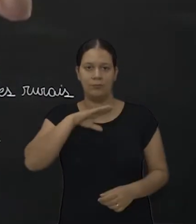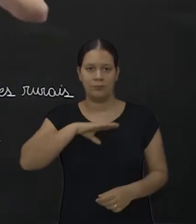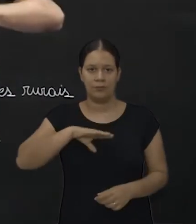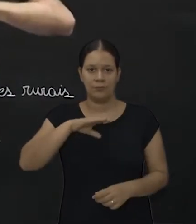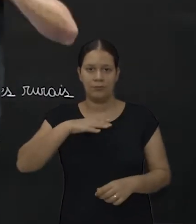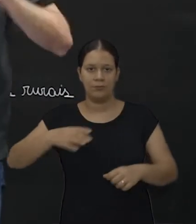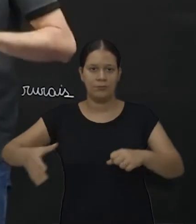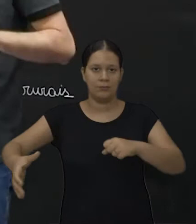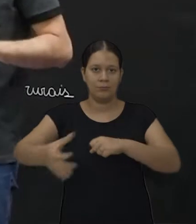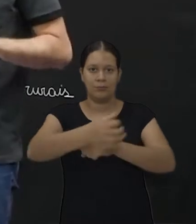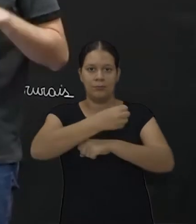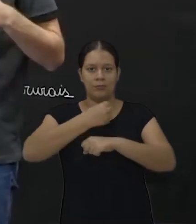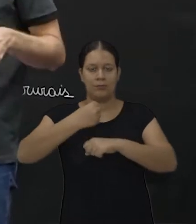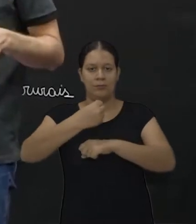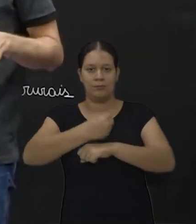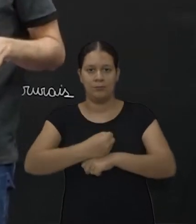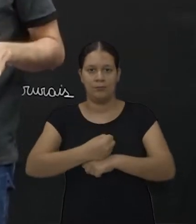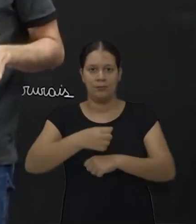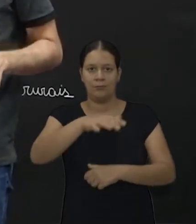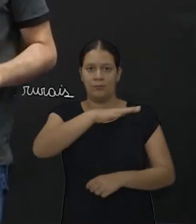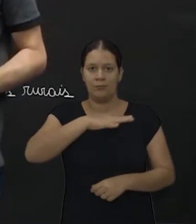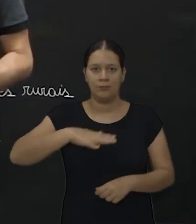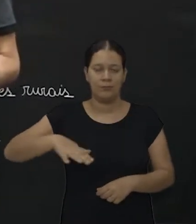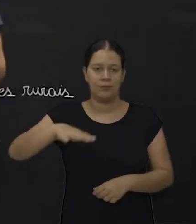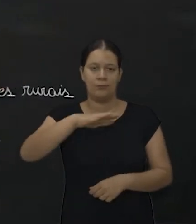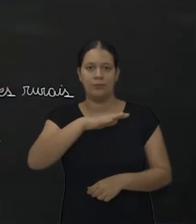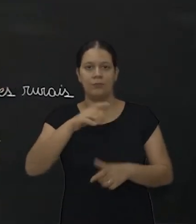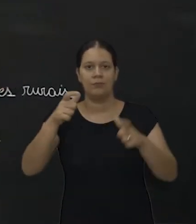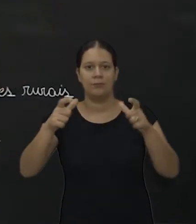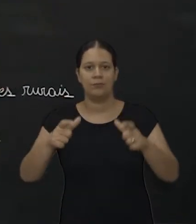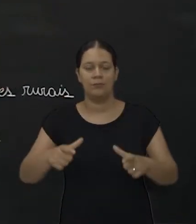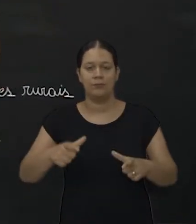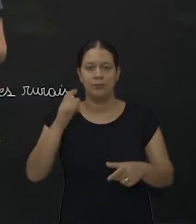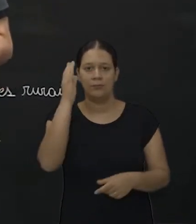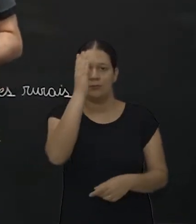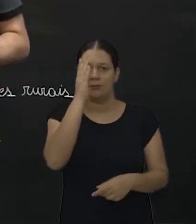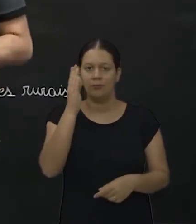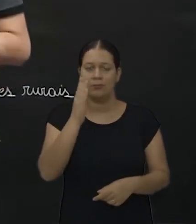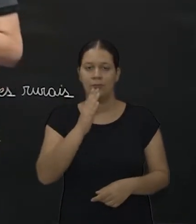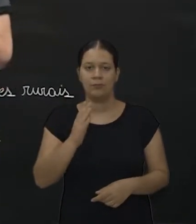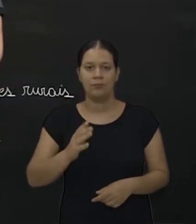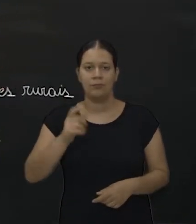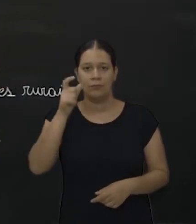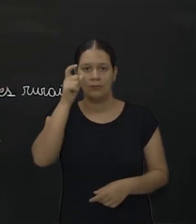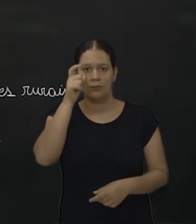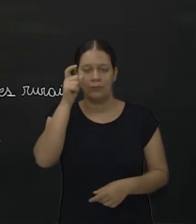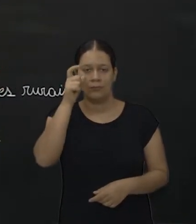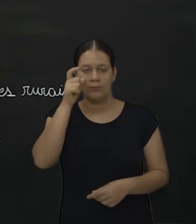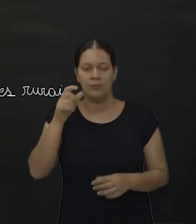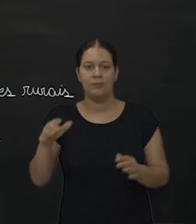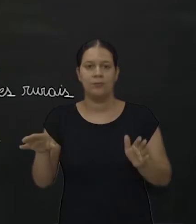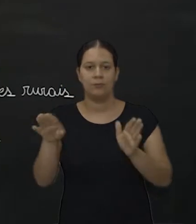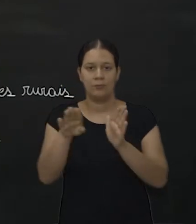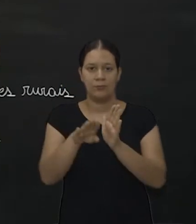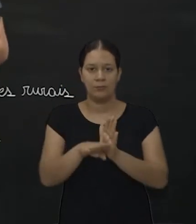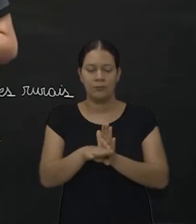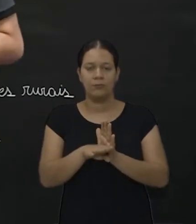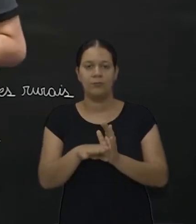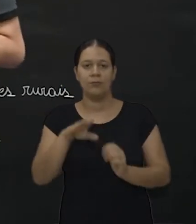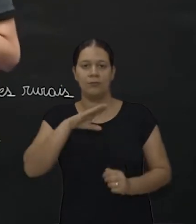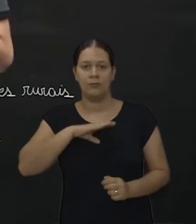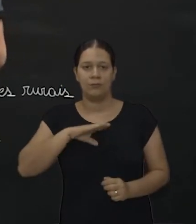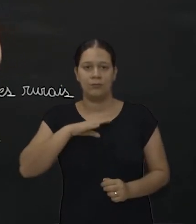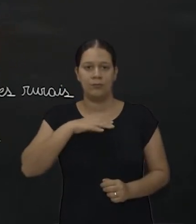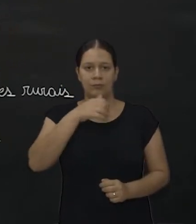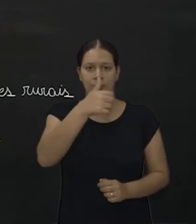colonização portuguesa nessa área onde hoje é o Brasil. É interessante a gente falar disso porque a chegada dos portugueses em 1500 não foi